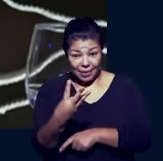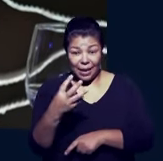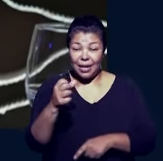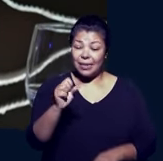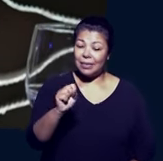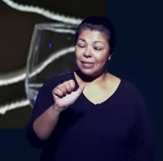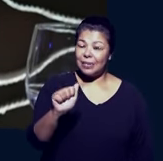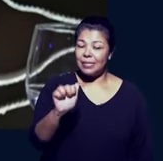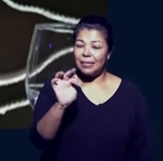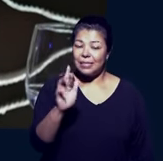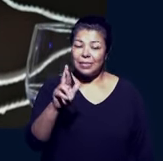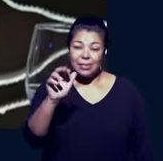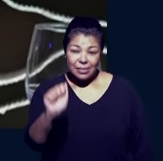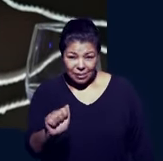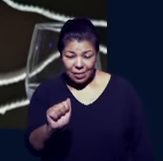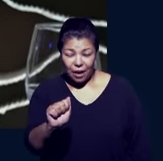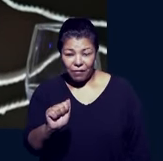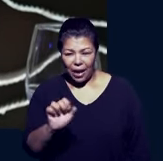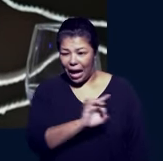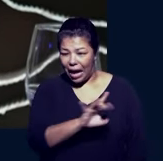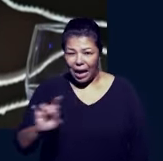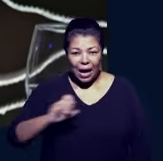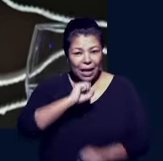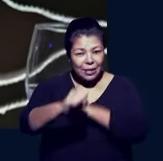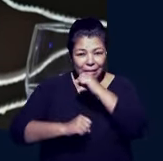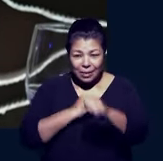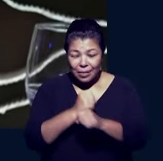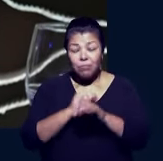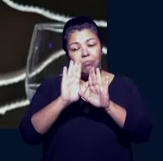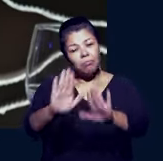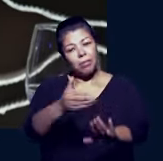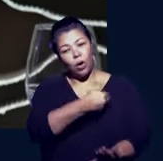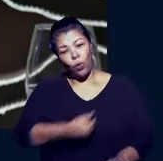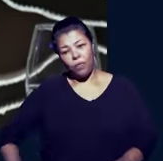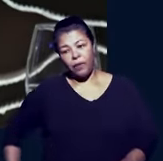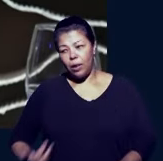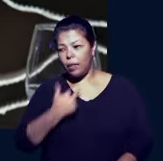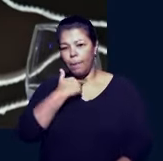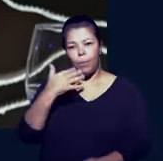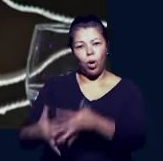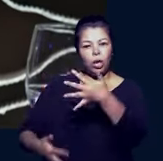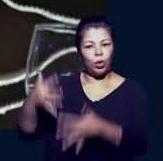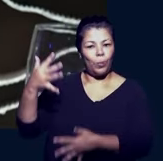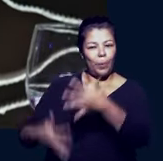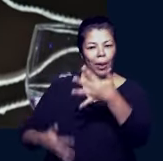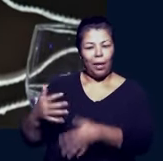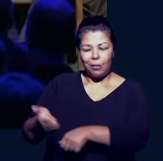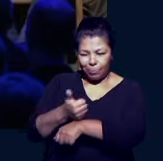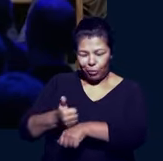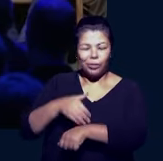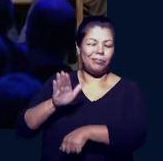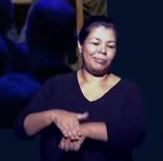e precisamos de infraestrutura o resto é o governo não atrapalhar que o produtor